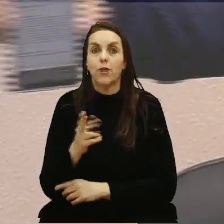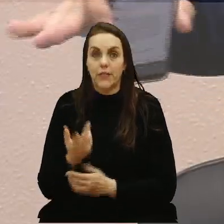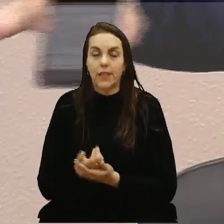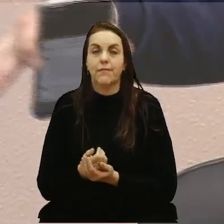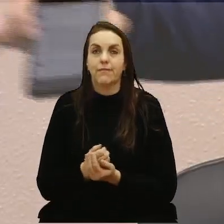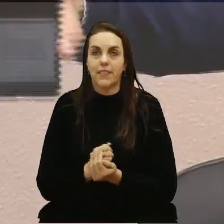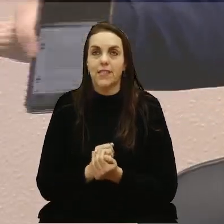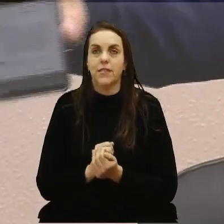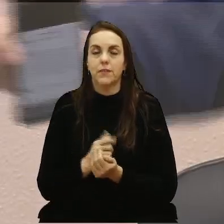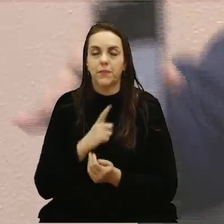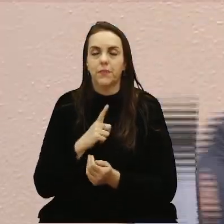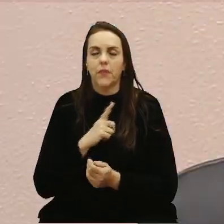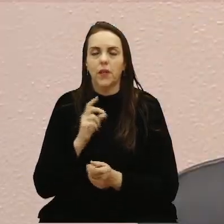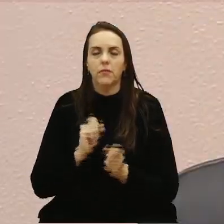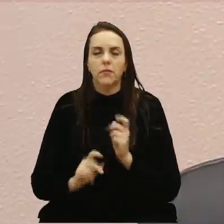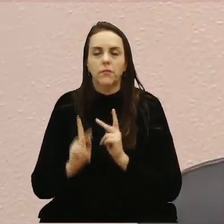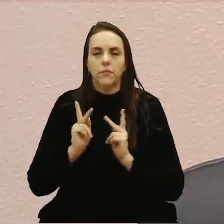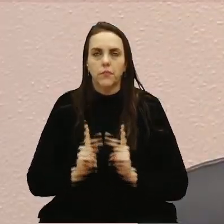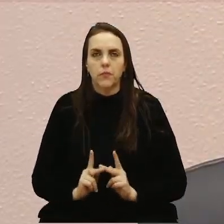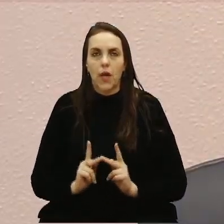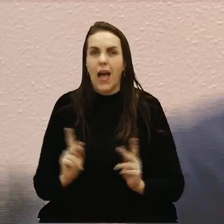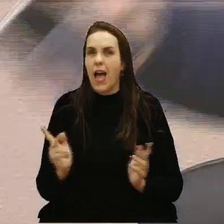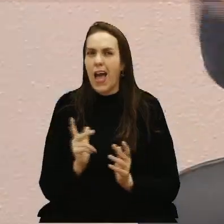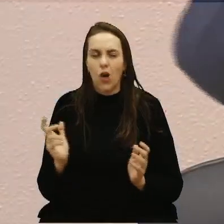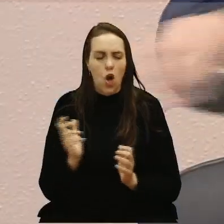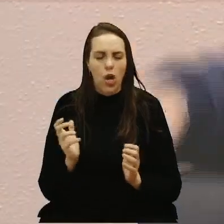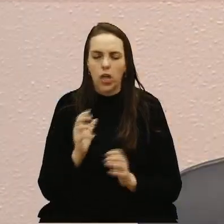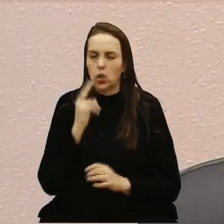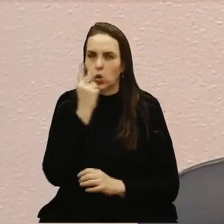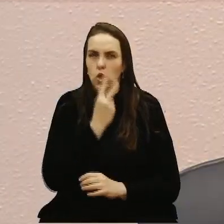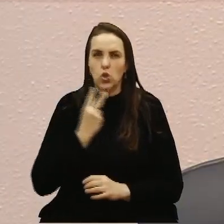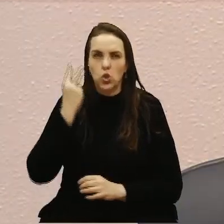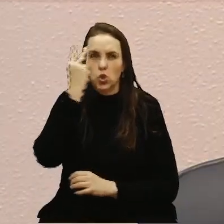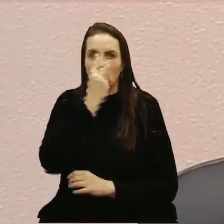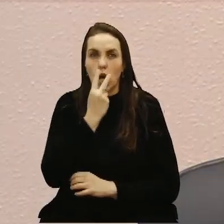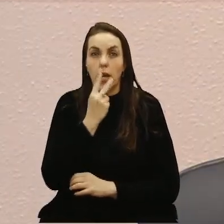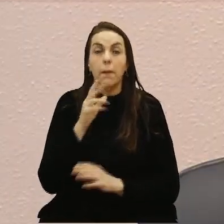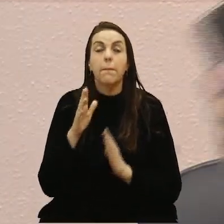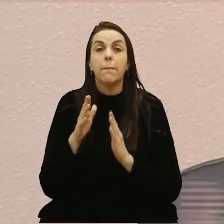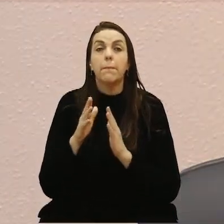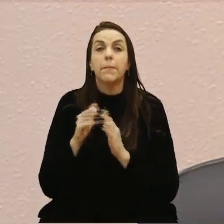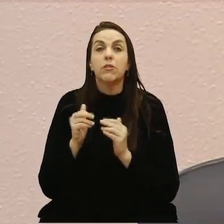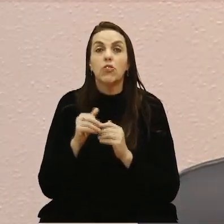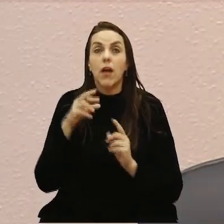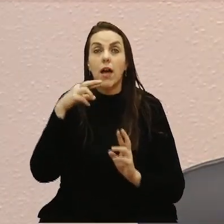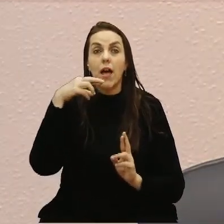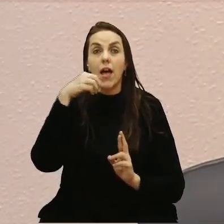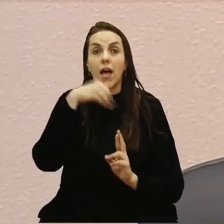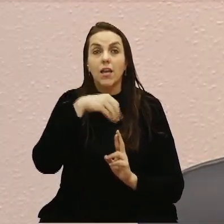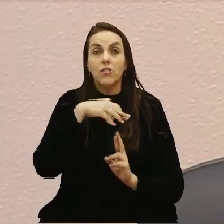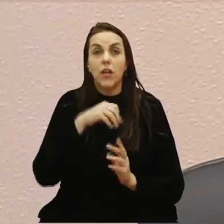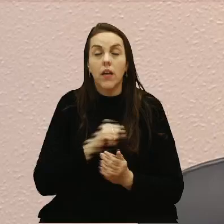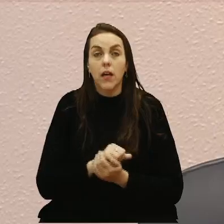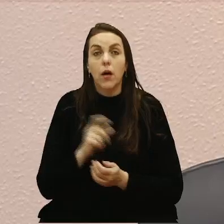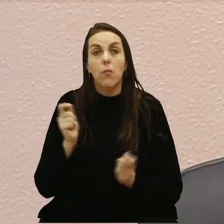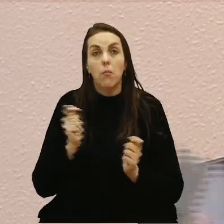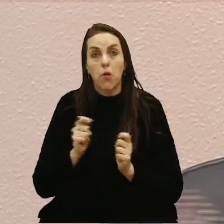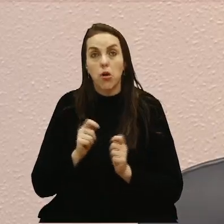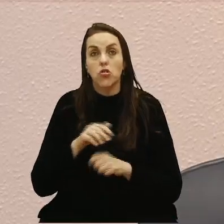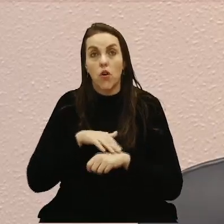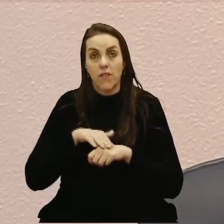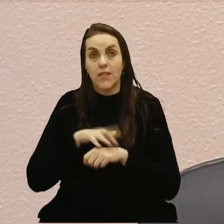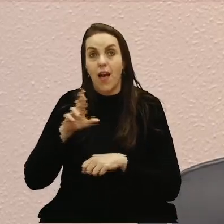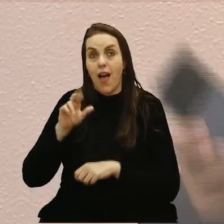temos... Hoje, imediatamente, agora, em 2 horas. Agora, se nós precisar da RGE, o que vai acontecer? Nós até podemos falar com o Rafael.